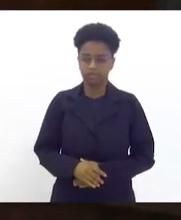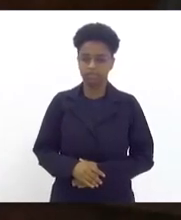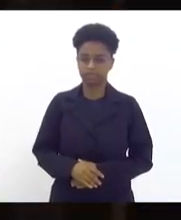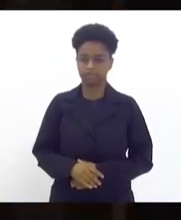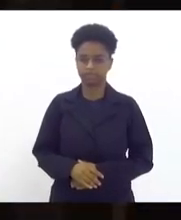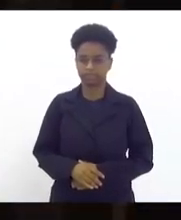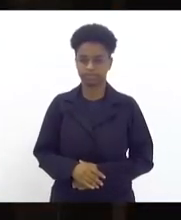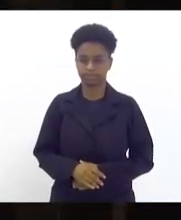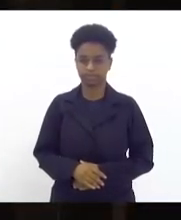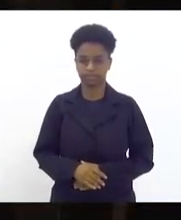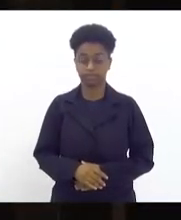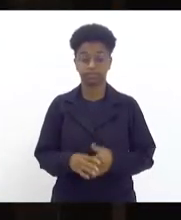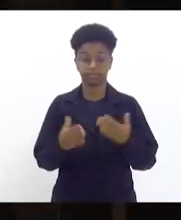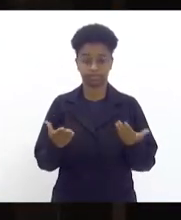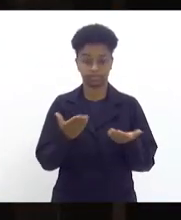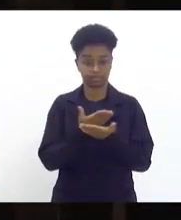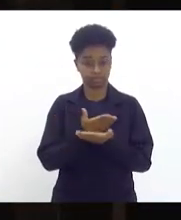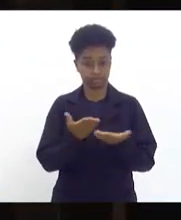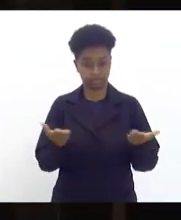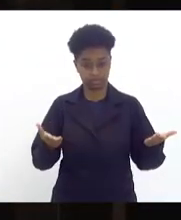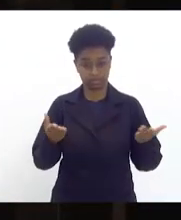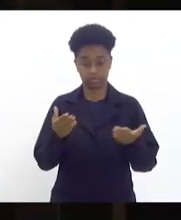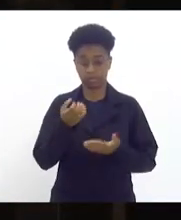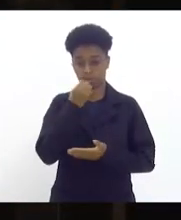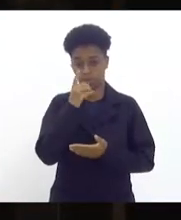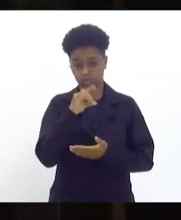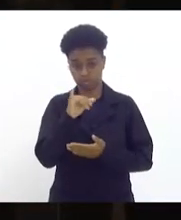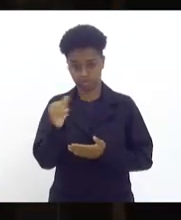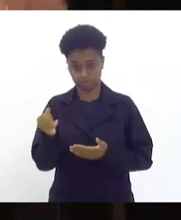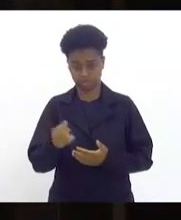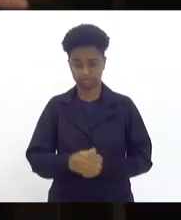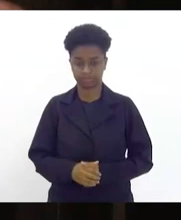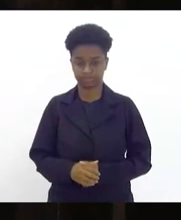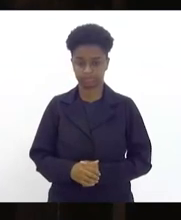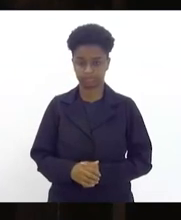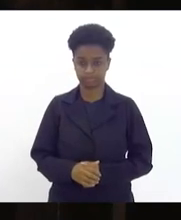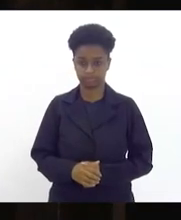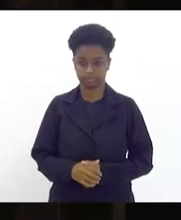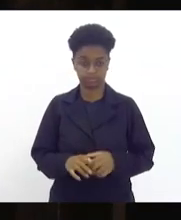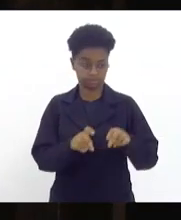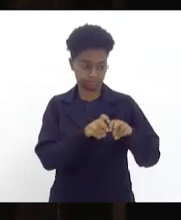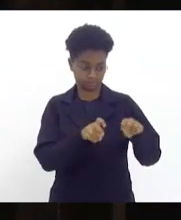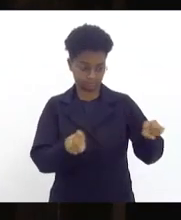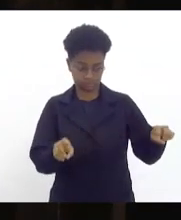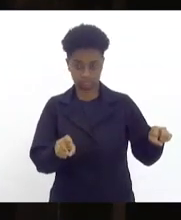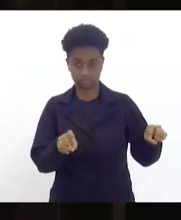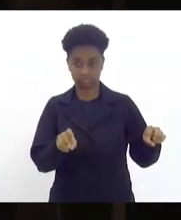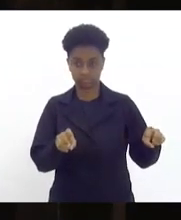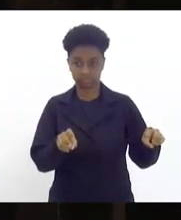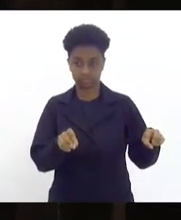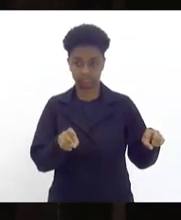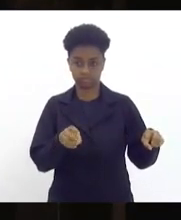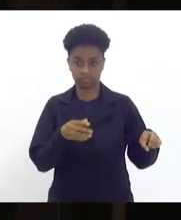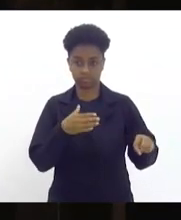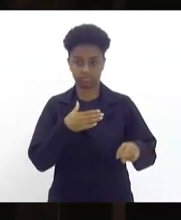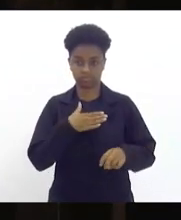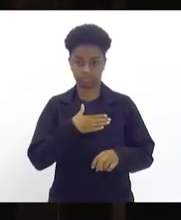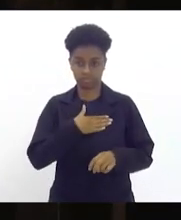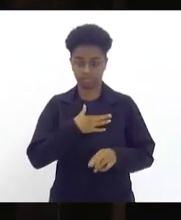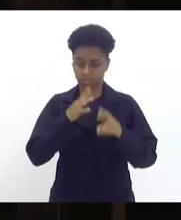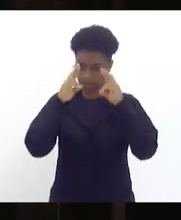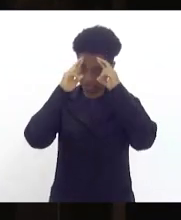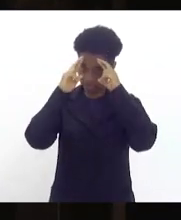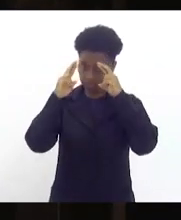bem senhoras e senhores Bom dia a mesa os meus sinceros